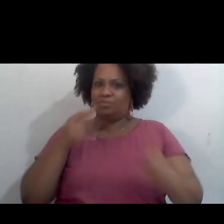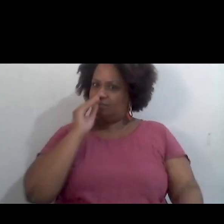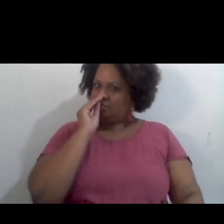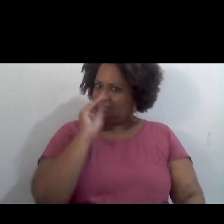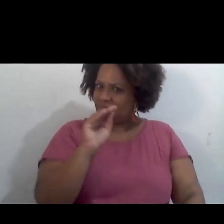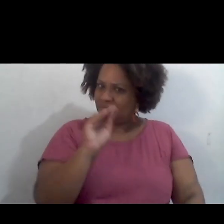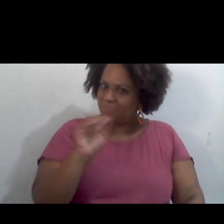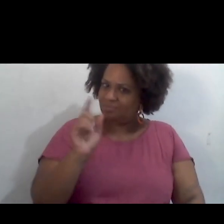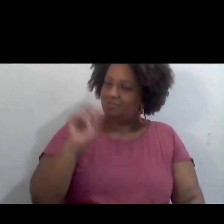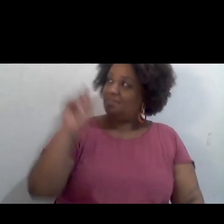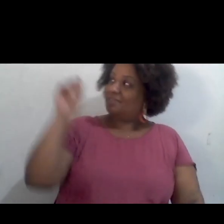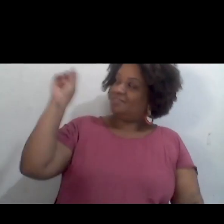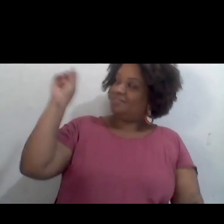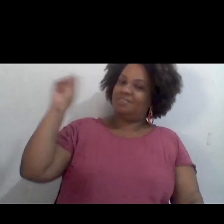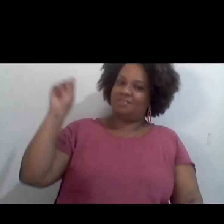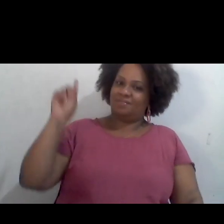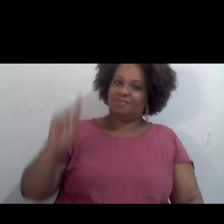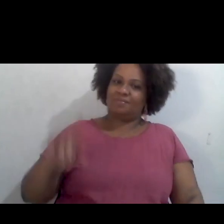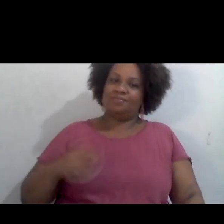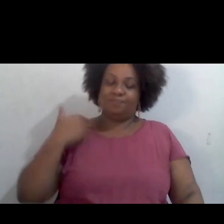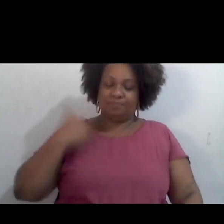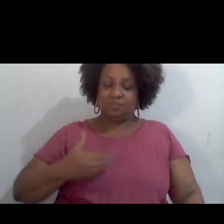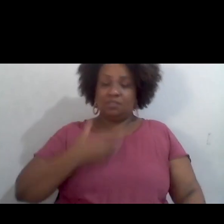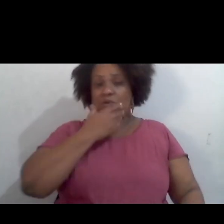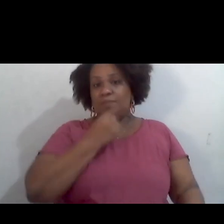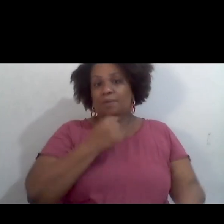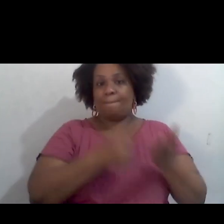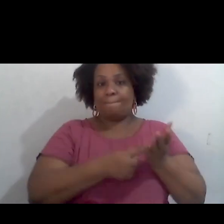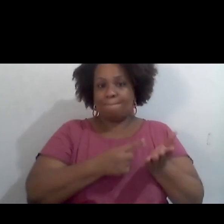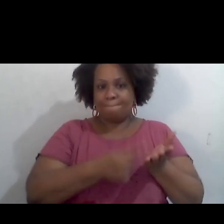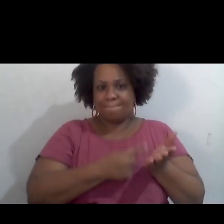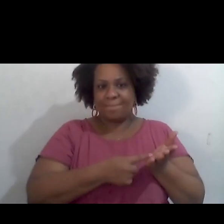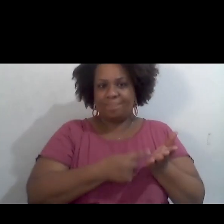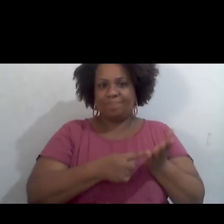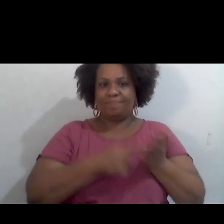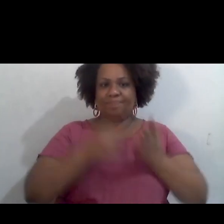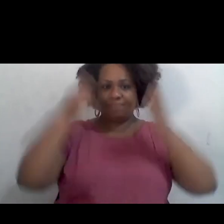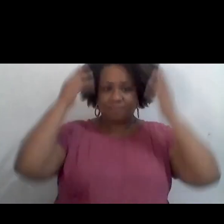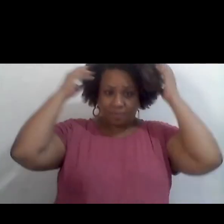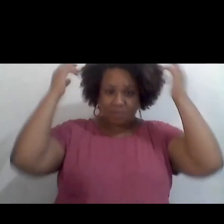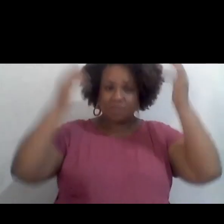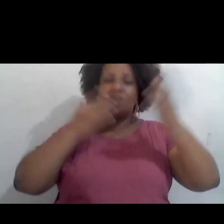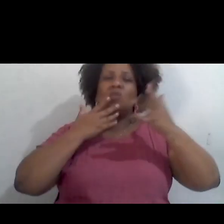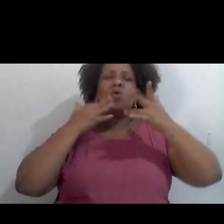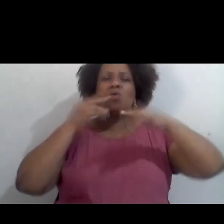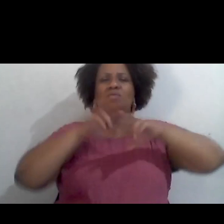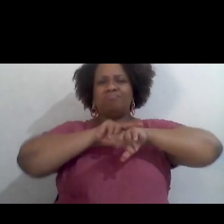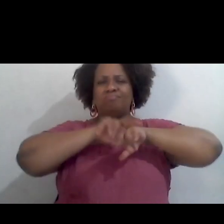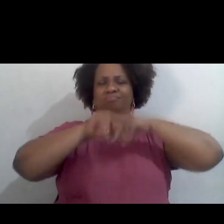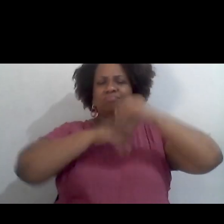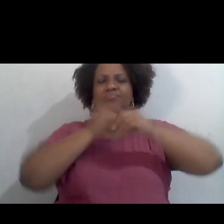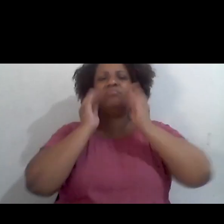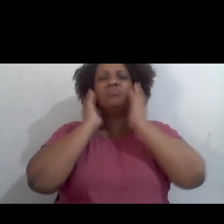dispersando. Eu sou um homem branco, tenho cabelo descolorido, barba grisalha, estou usando